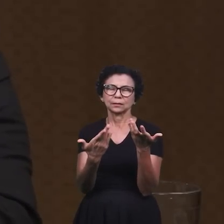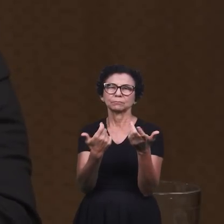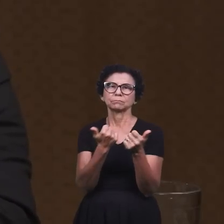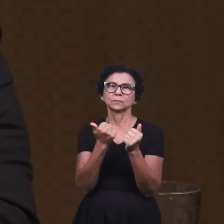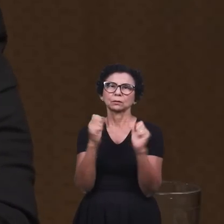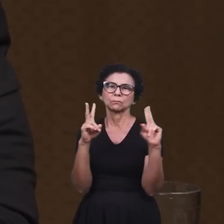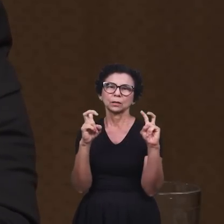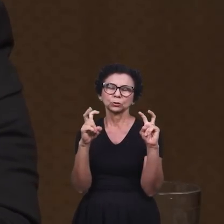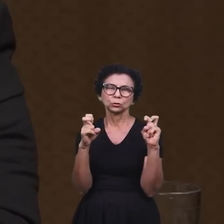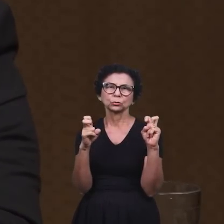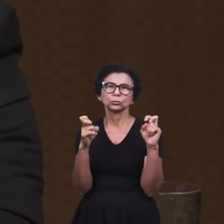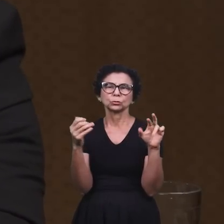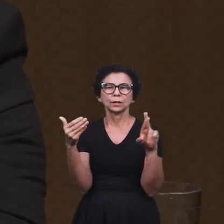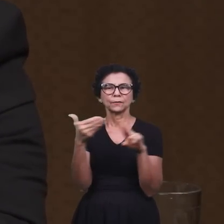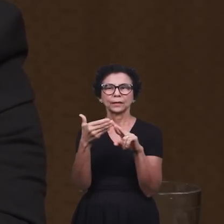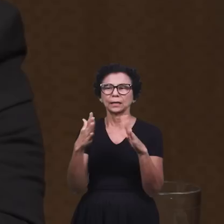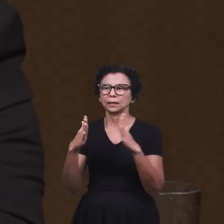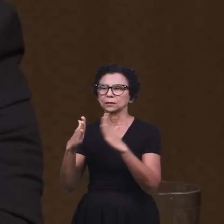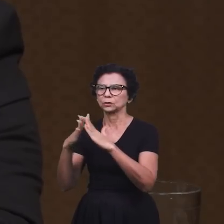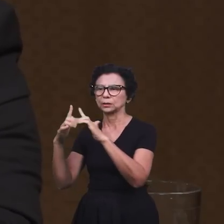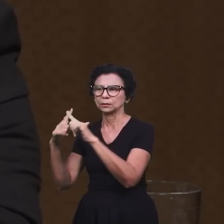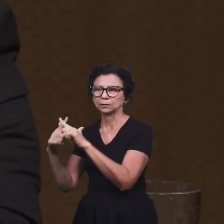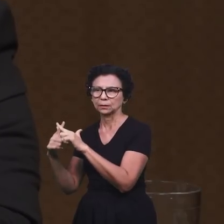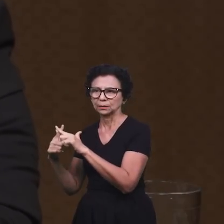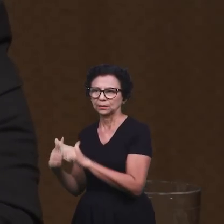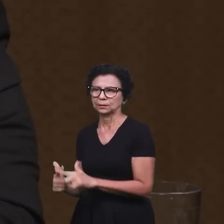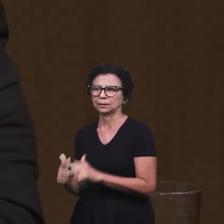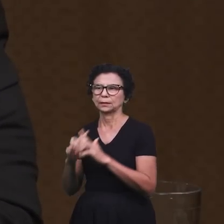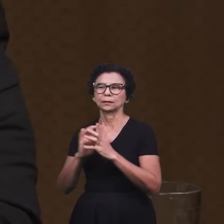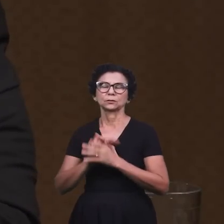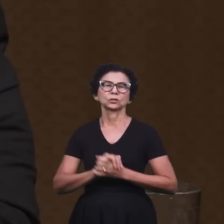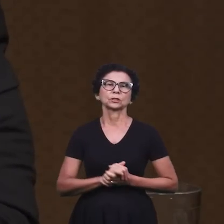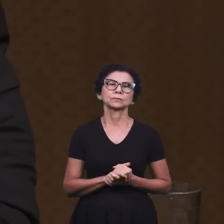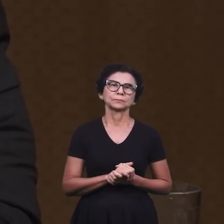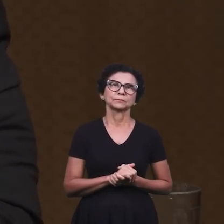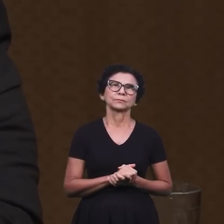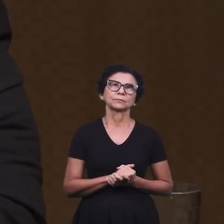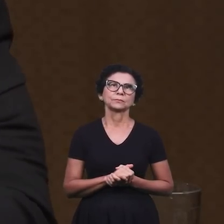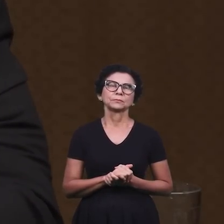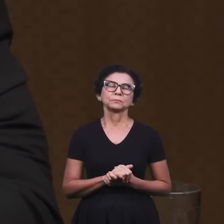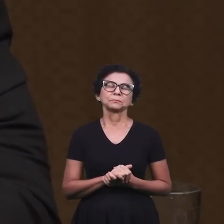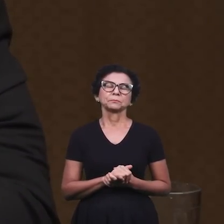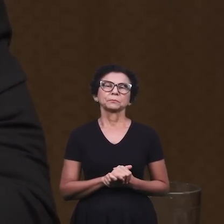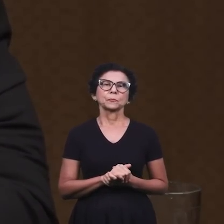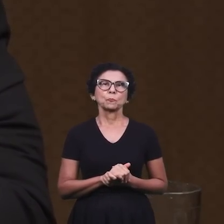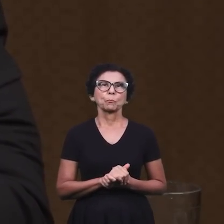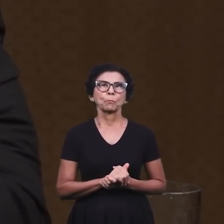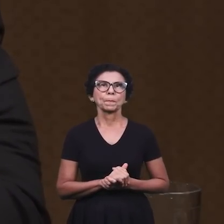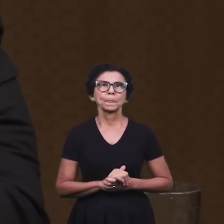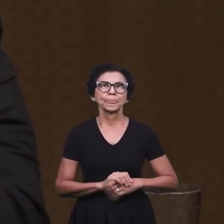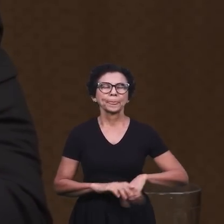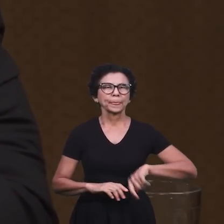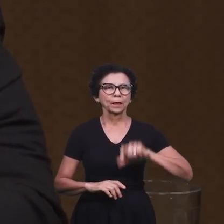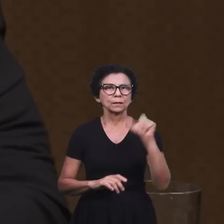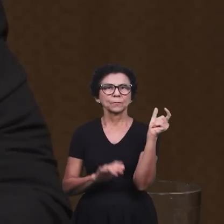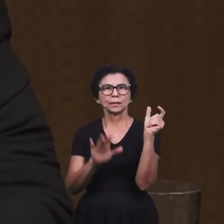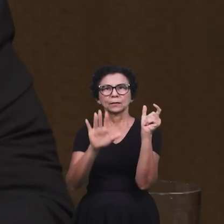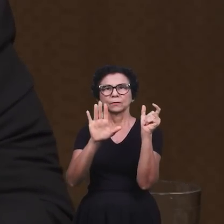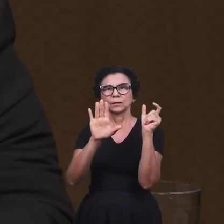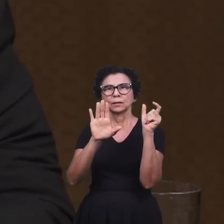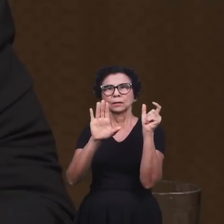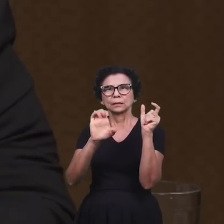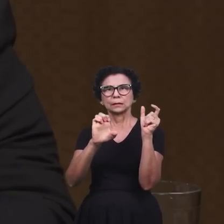assuntos da igreja, cargos eclesiásticos, cargos da igreja. Então essa palavra eclésia, ela